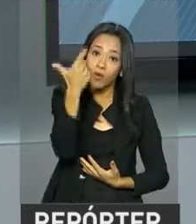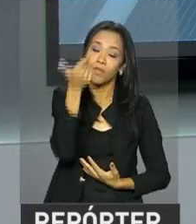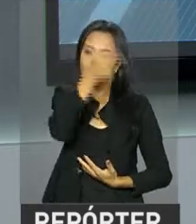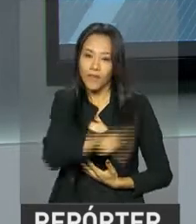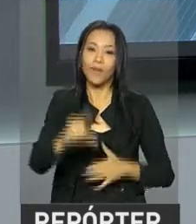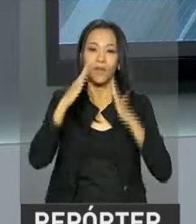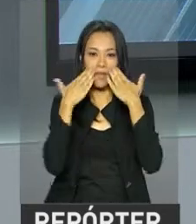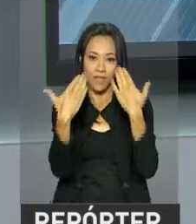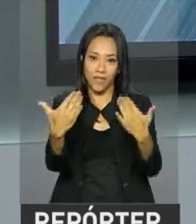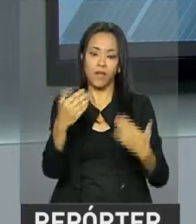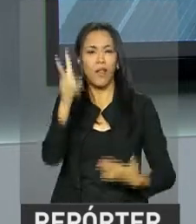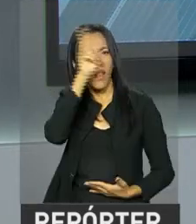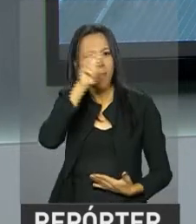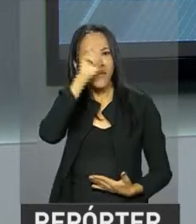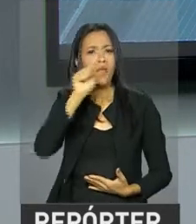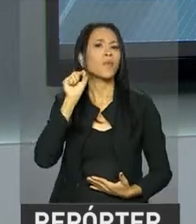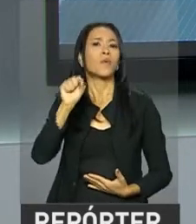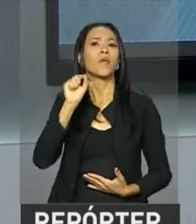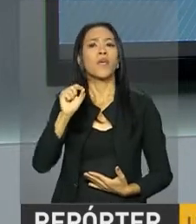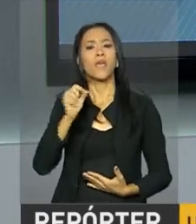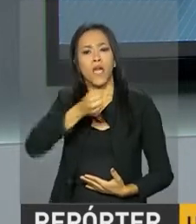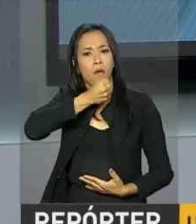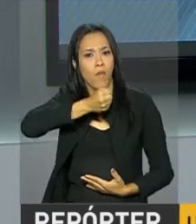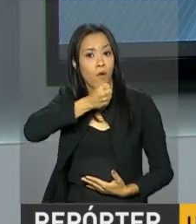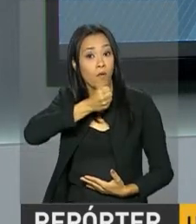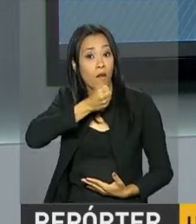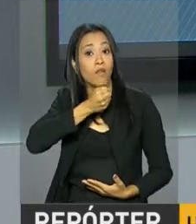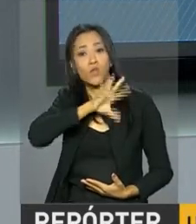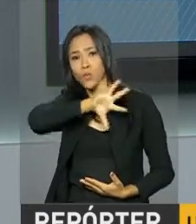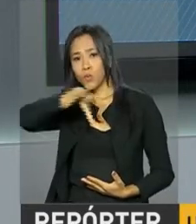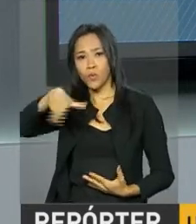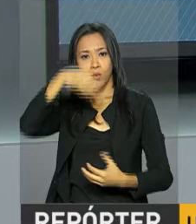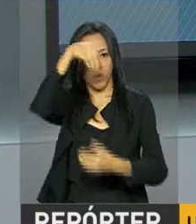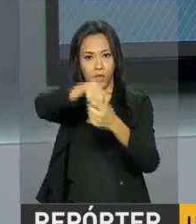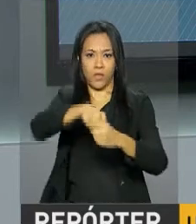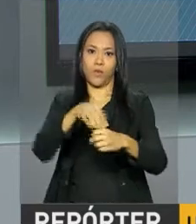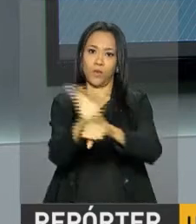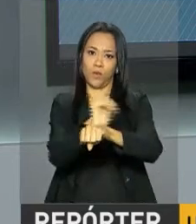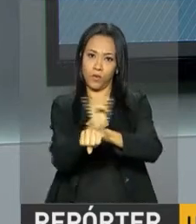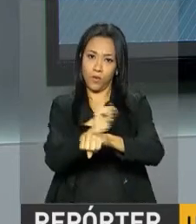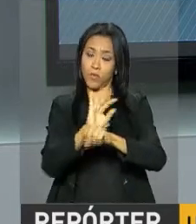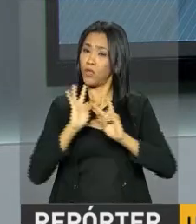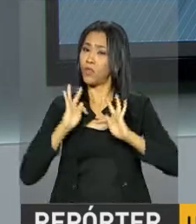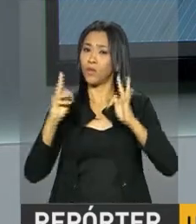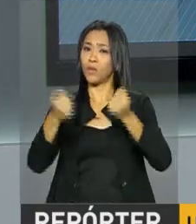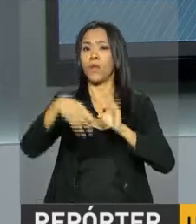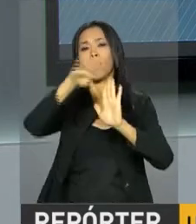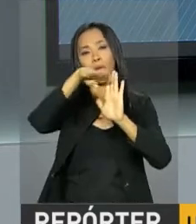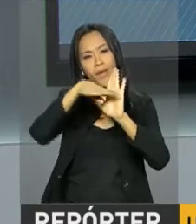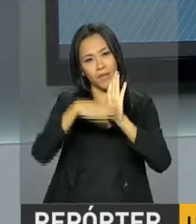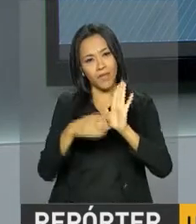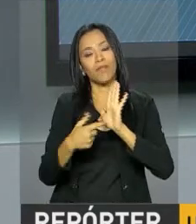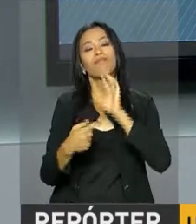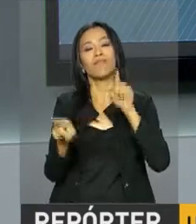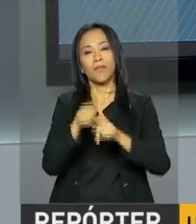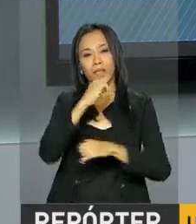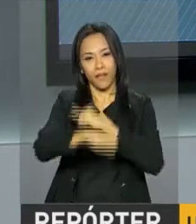nossa próxima edição. Lembrando que as nossas reportagens estão no YouTube e toda a programação está disponível na